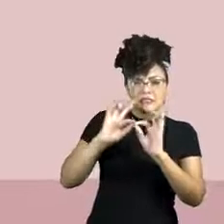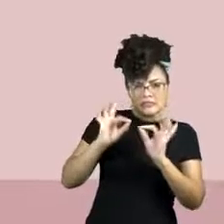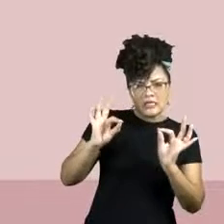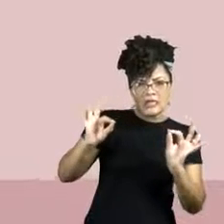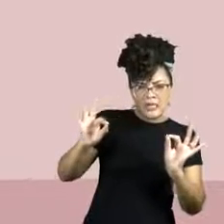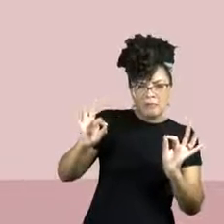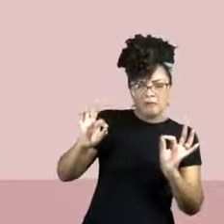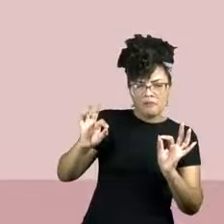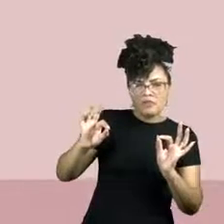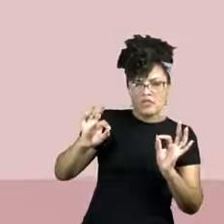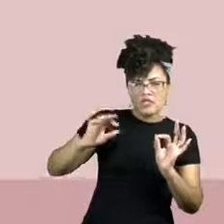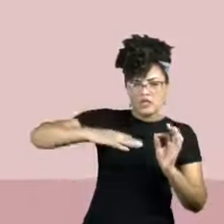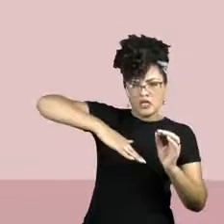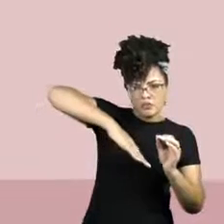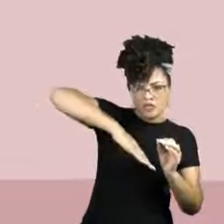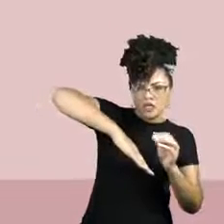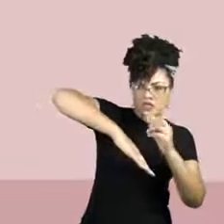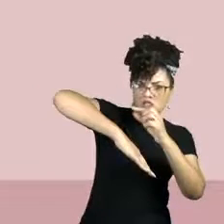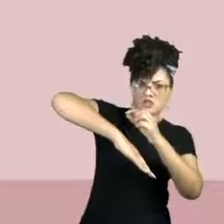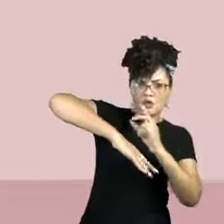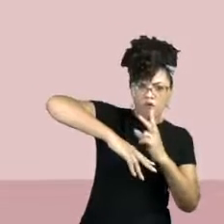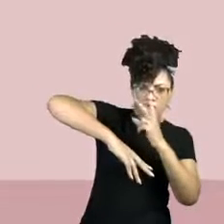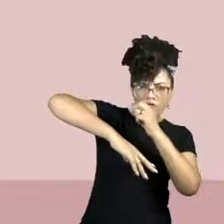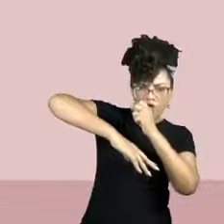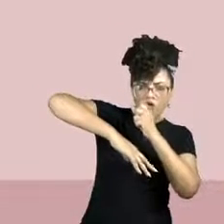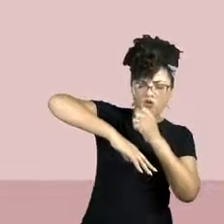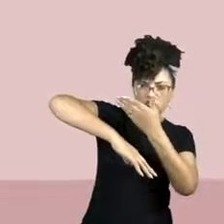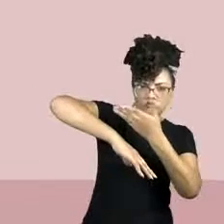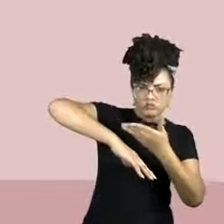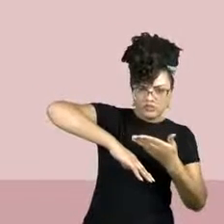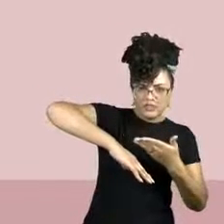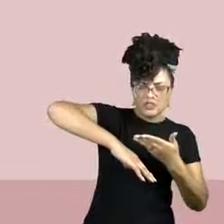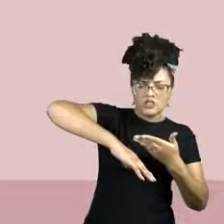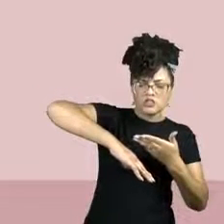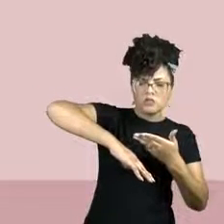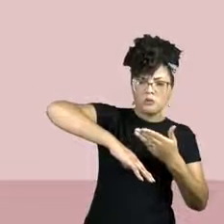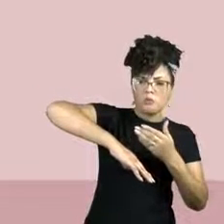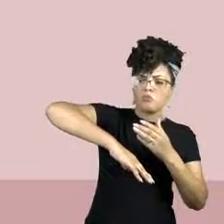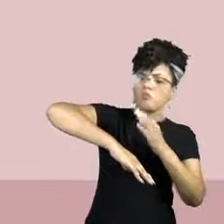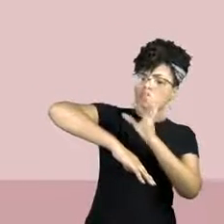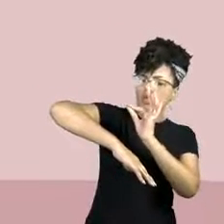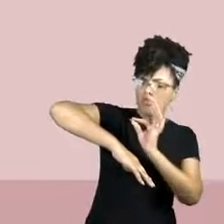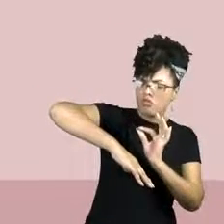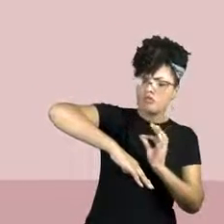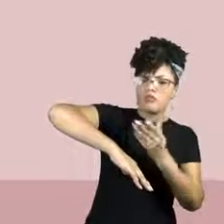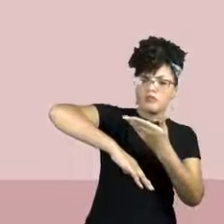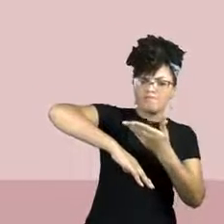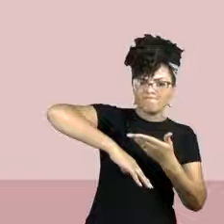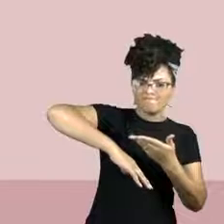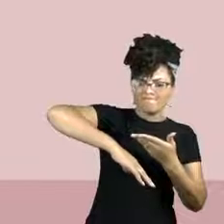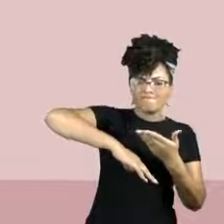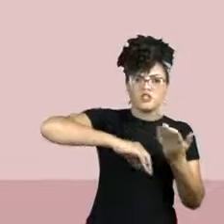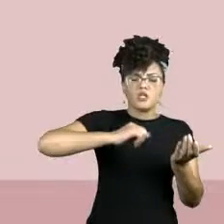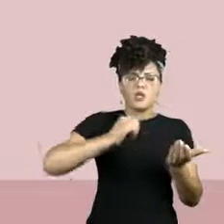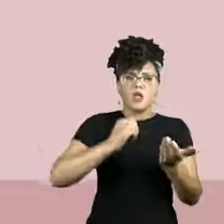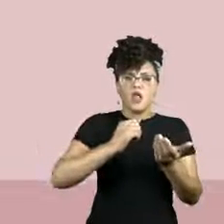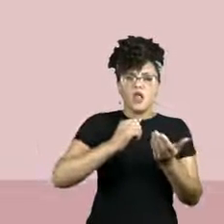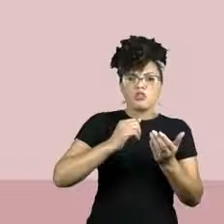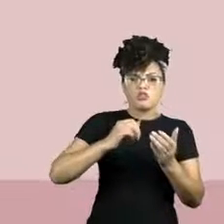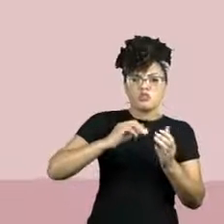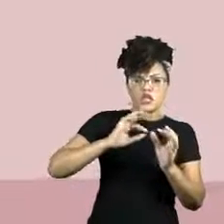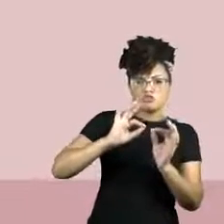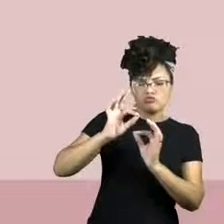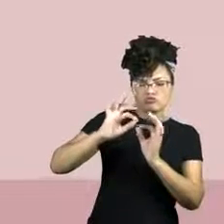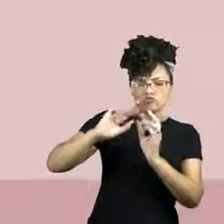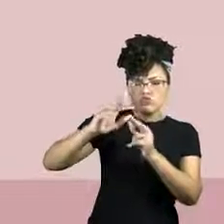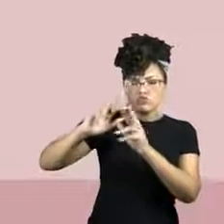tem uma inclinação aqui bem conceituada, tá? Bem definida, sem muitos diferenças topográficas,